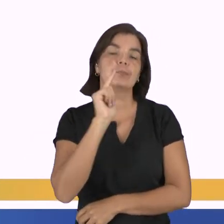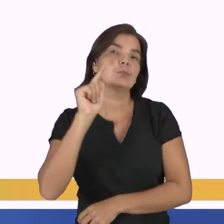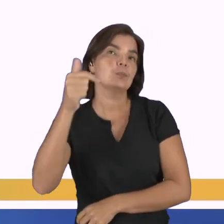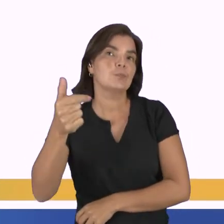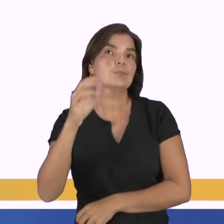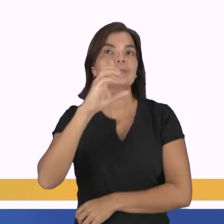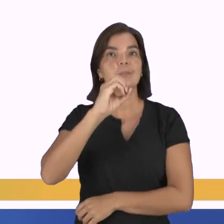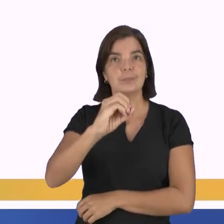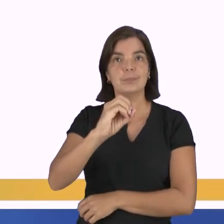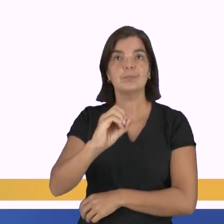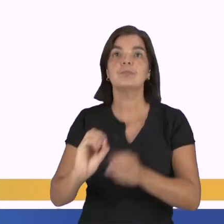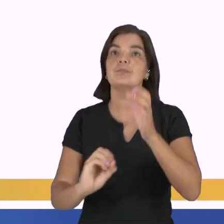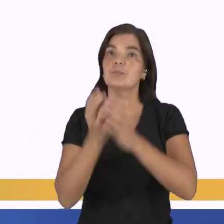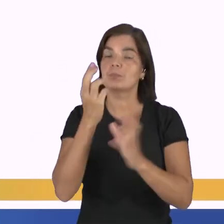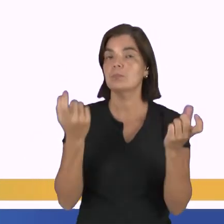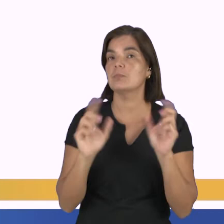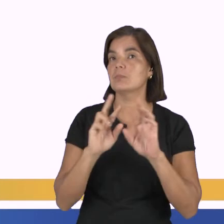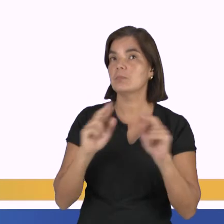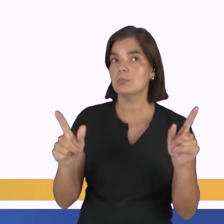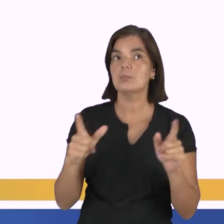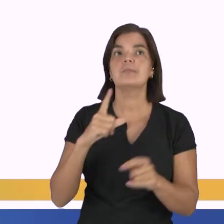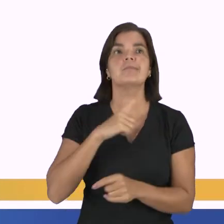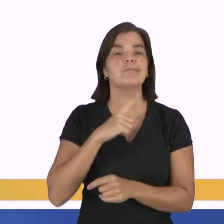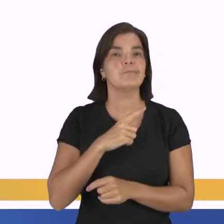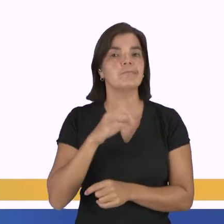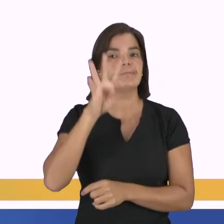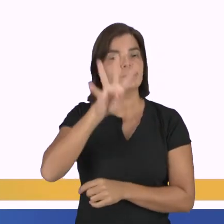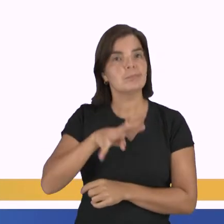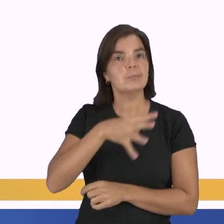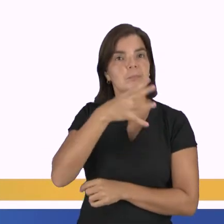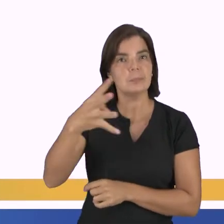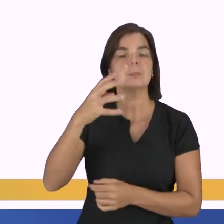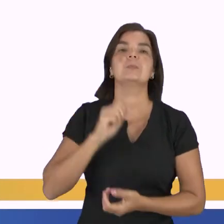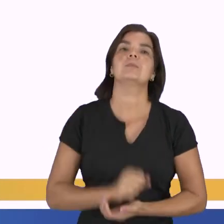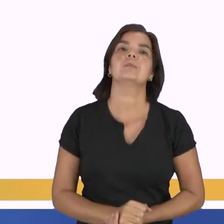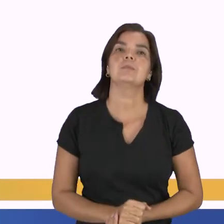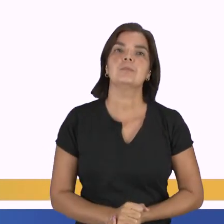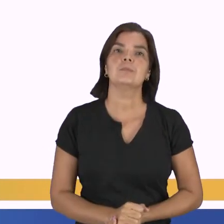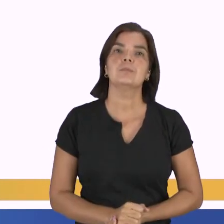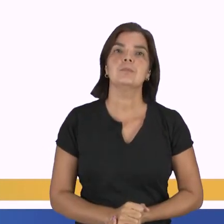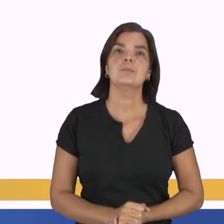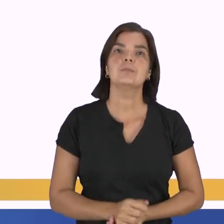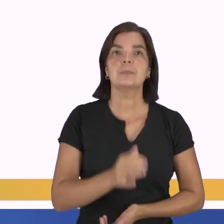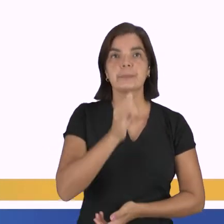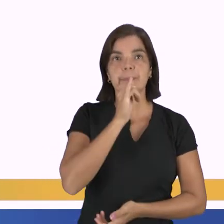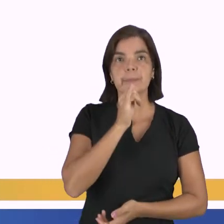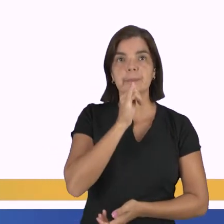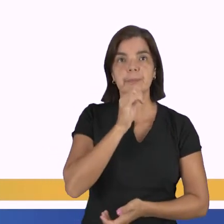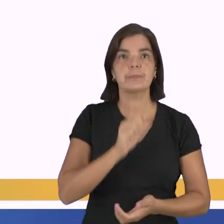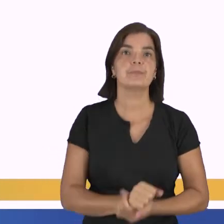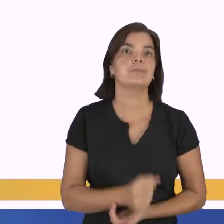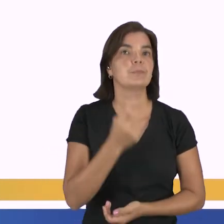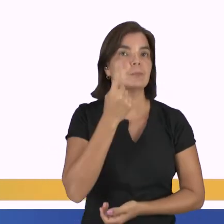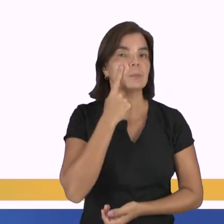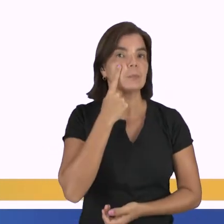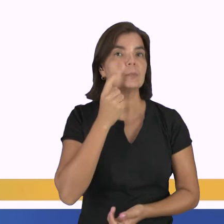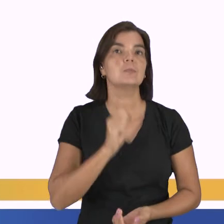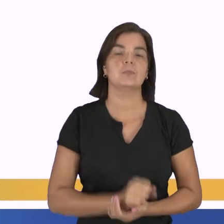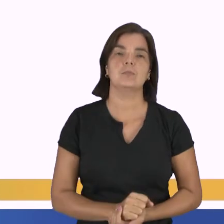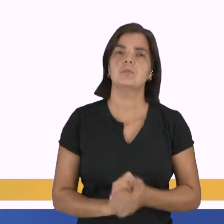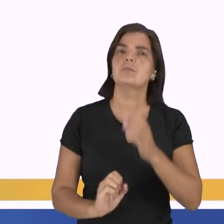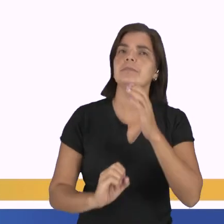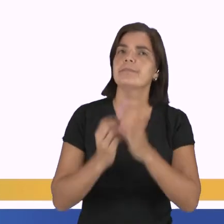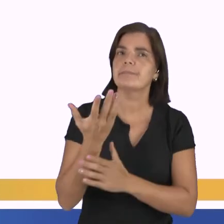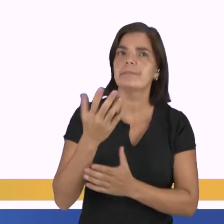alimenta de outra e zero quando ocorre o contrário tem-se a seguinte tabela tá o nesse caso aqui dá para perceber o que